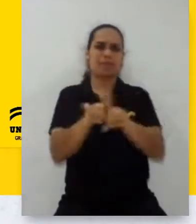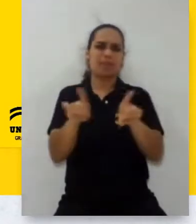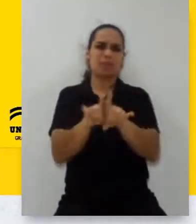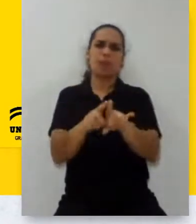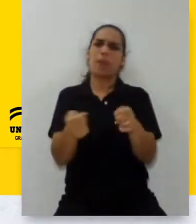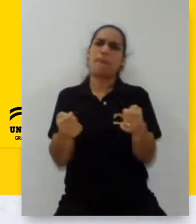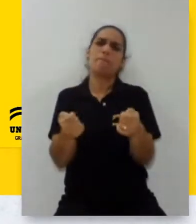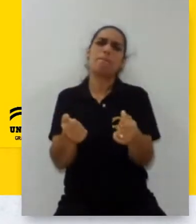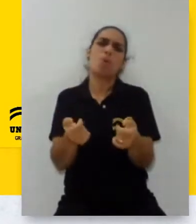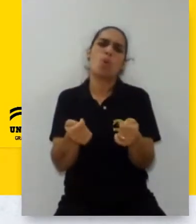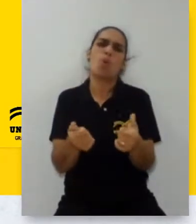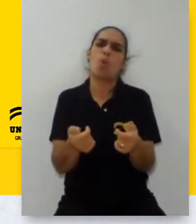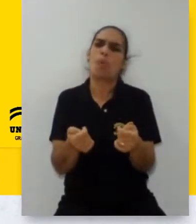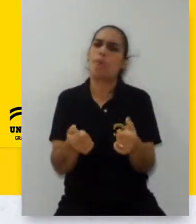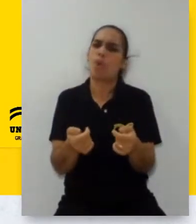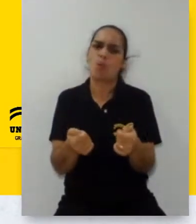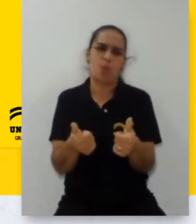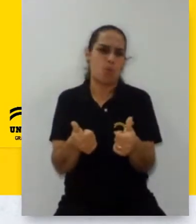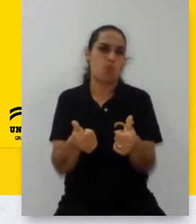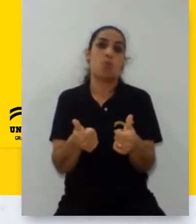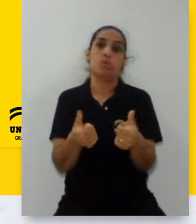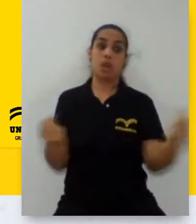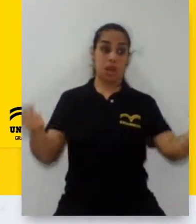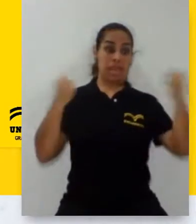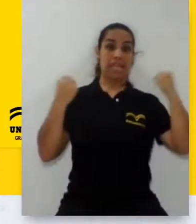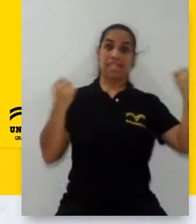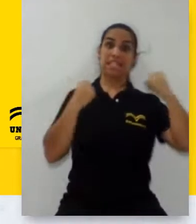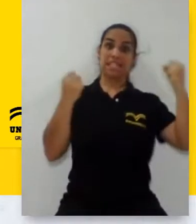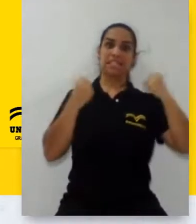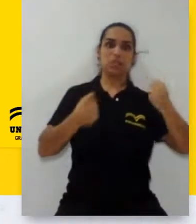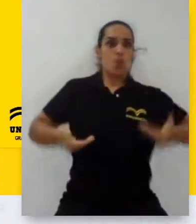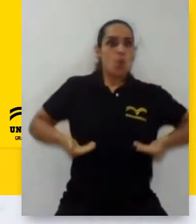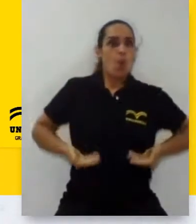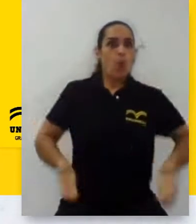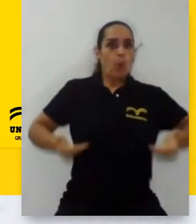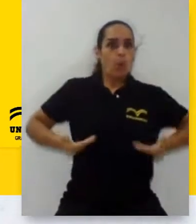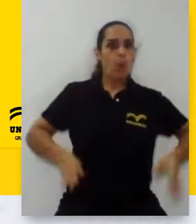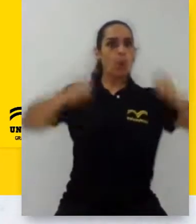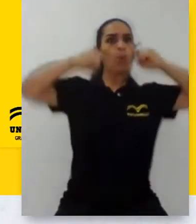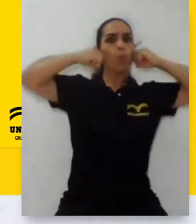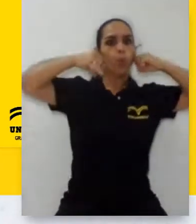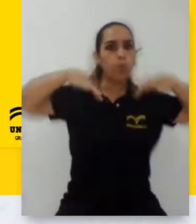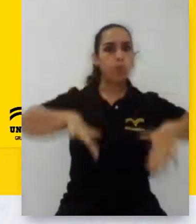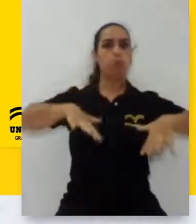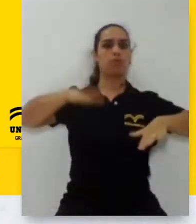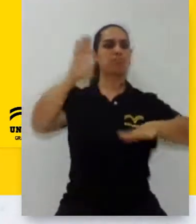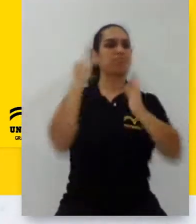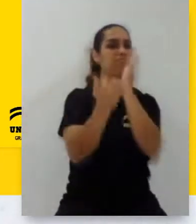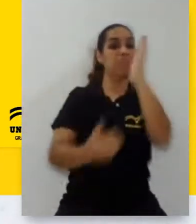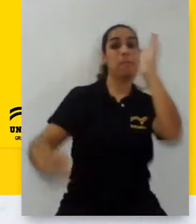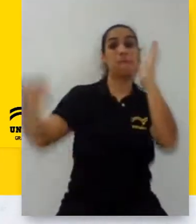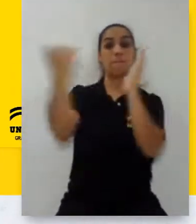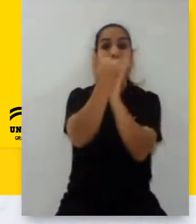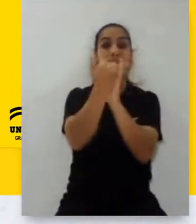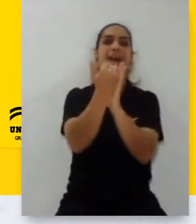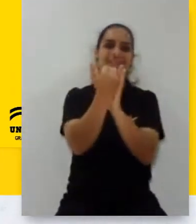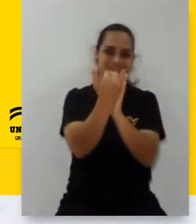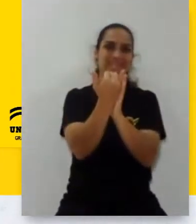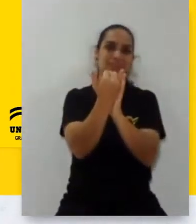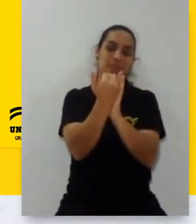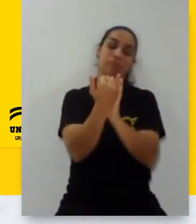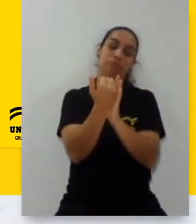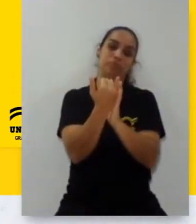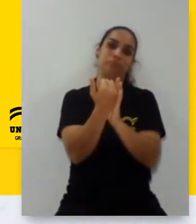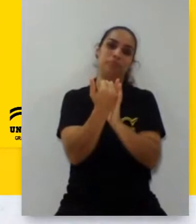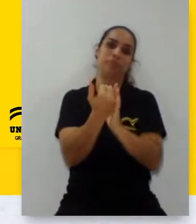tem um gasto. E esse gasto ele pode perdurar por um tempo e pode ficar estável um tempo. Guardem essa palavra, porque nós vamos falar dessa